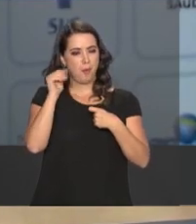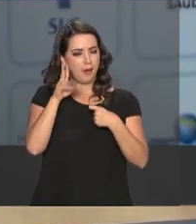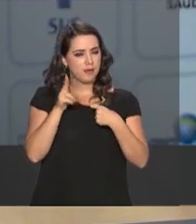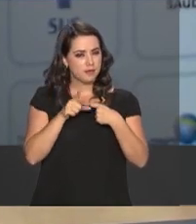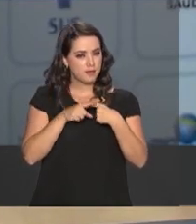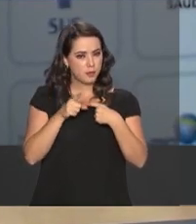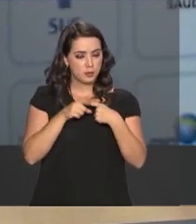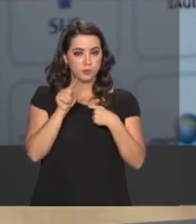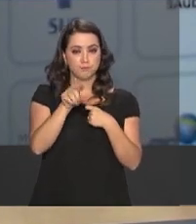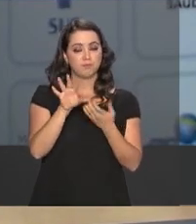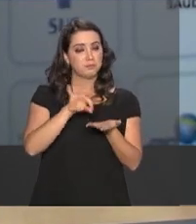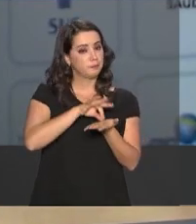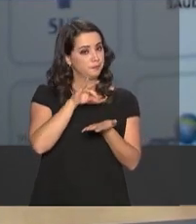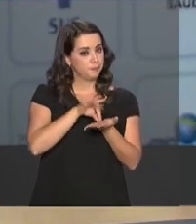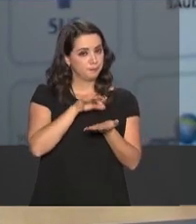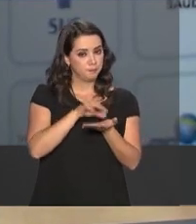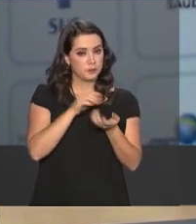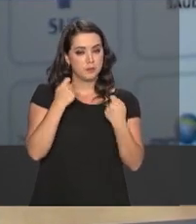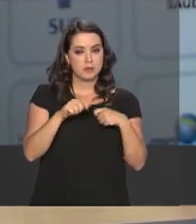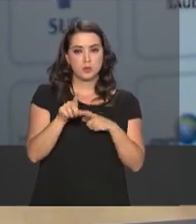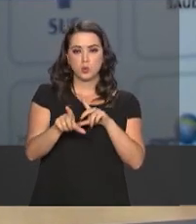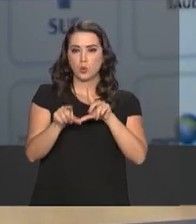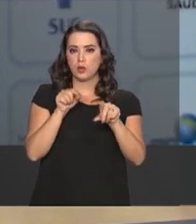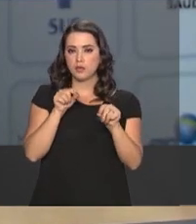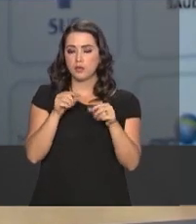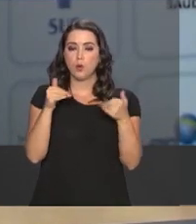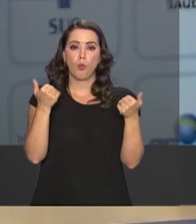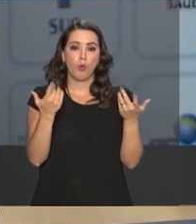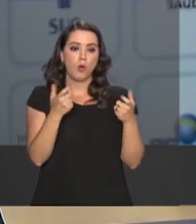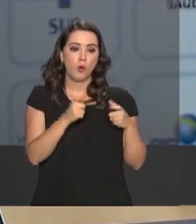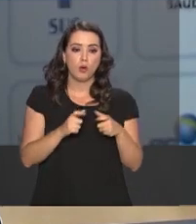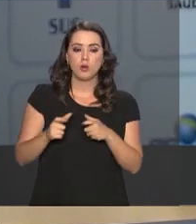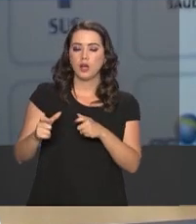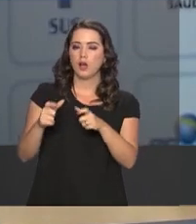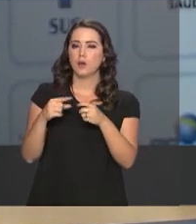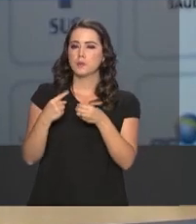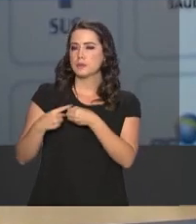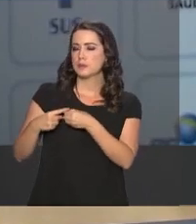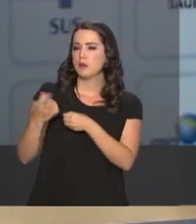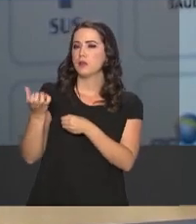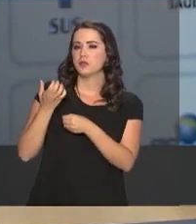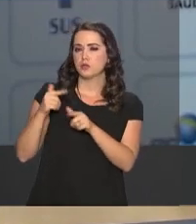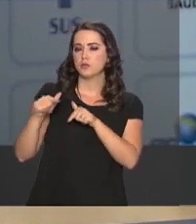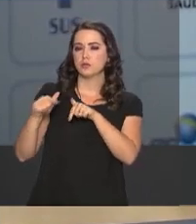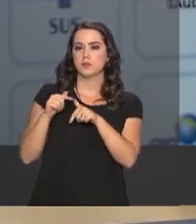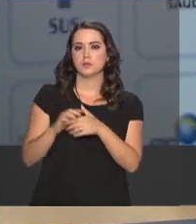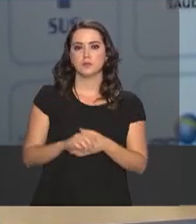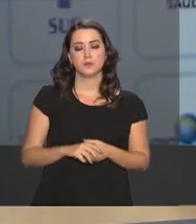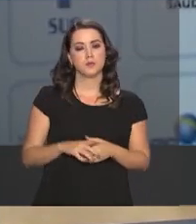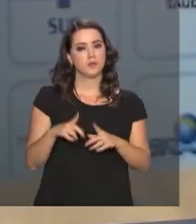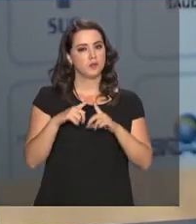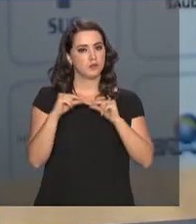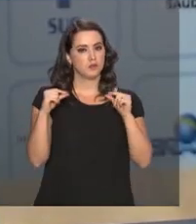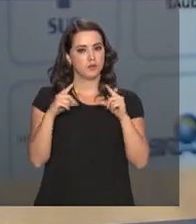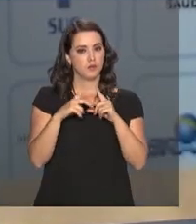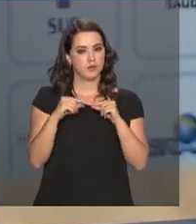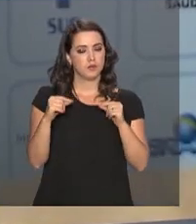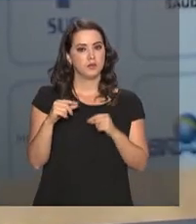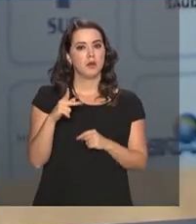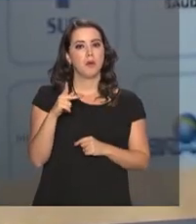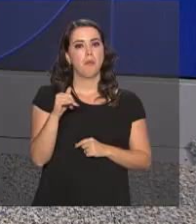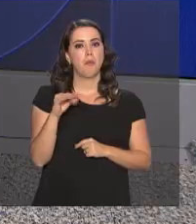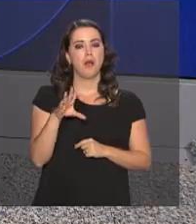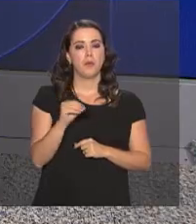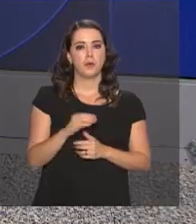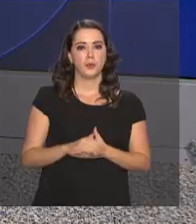ato da inscrição o candidato deve selecionar em qual região e município deseja atuar de brasília pablo um